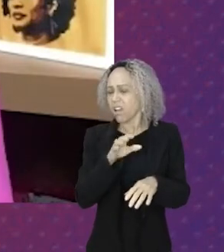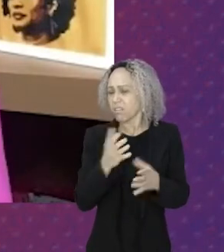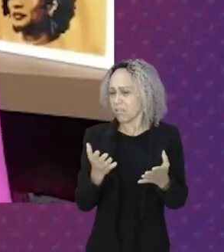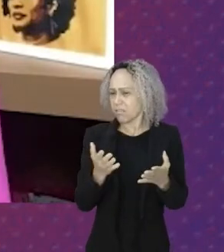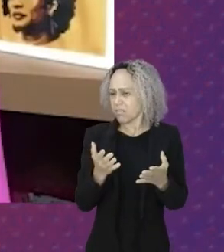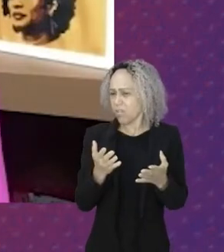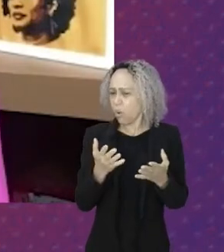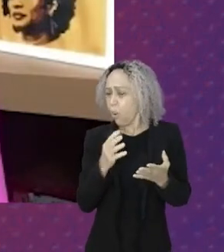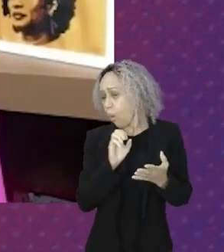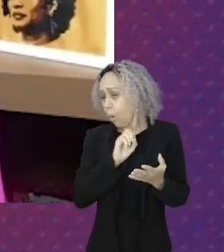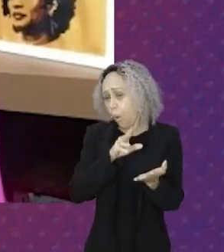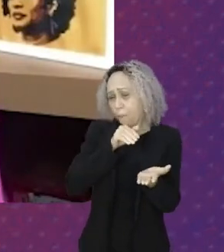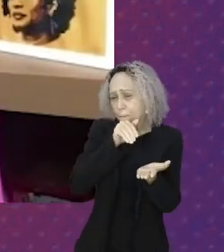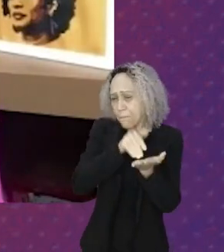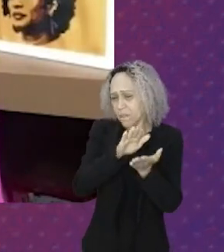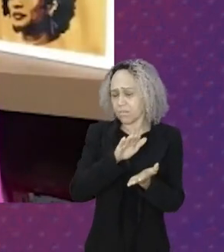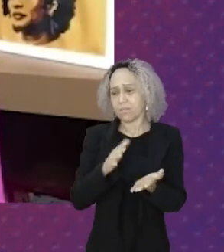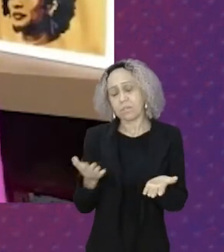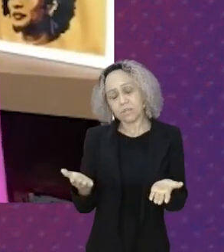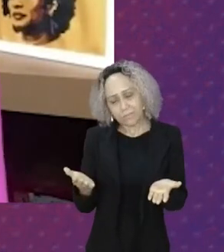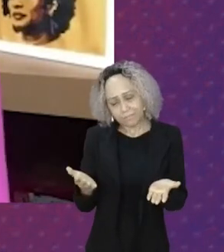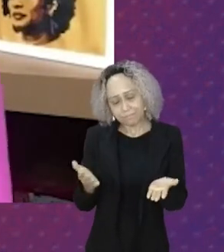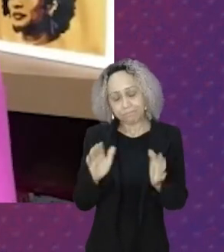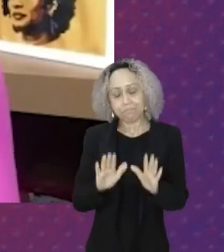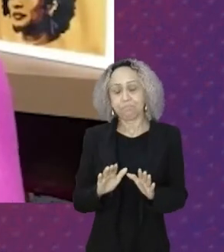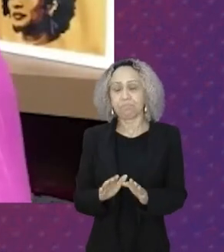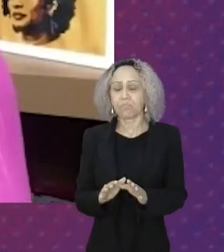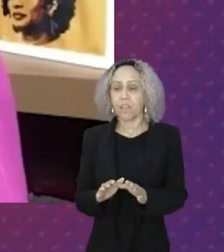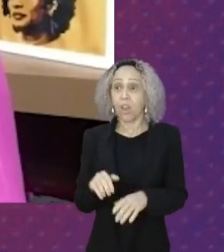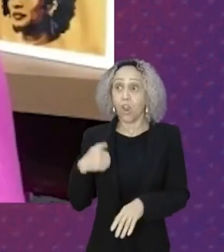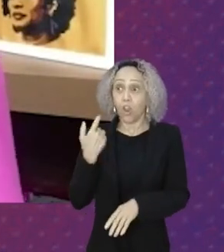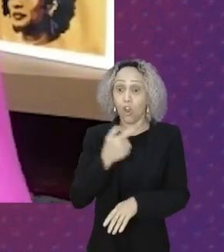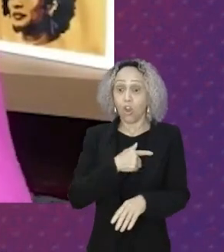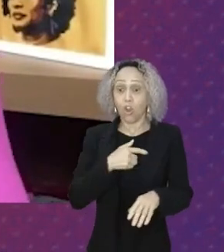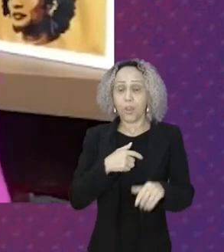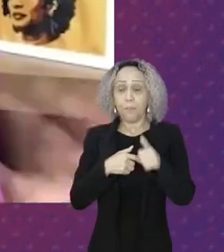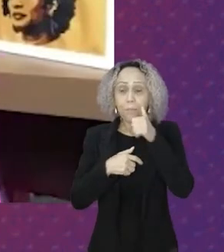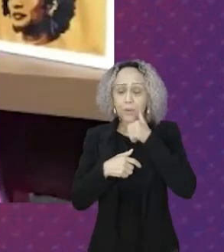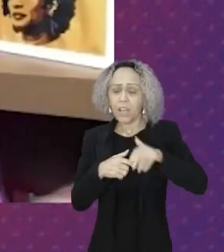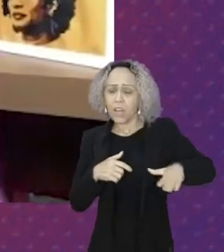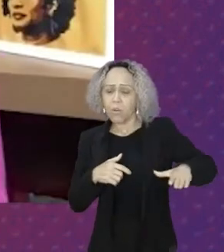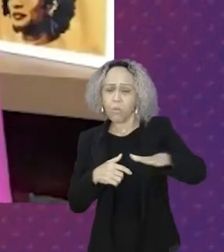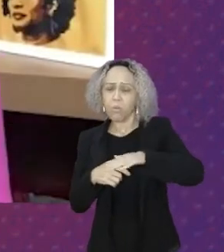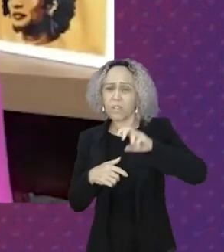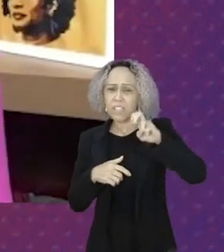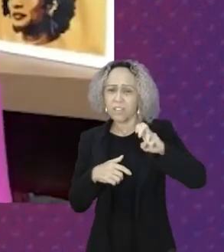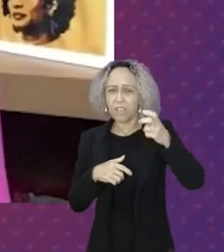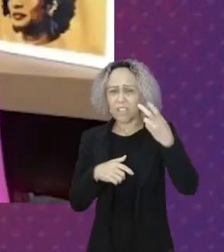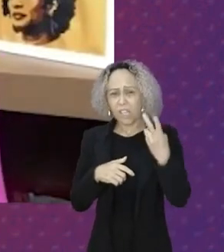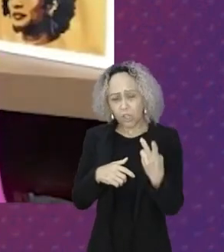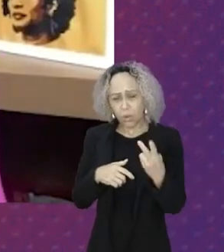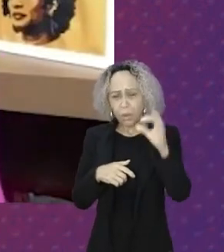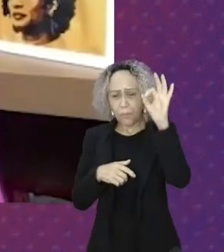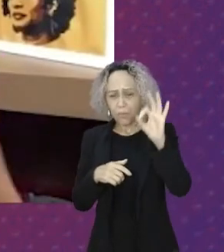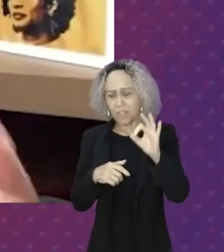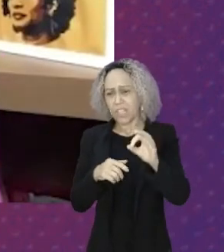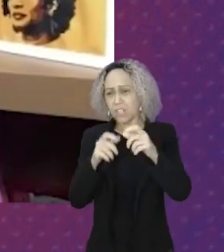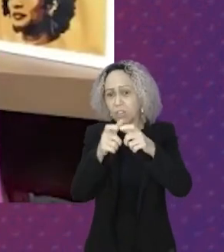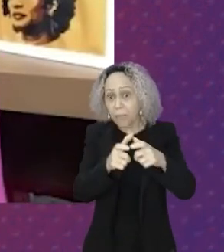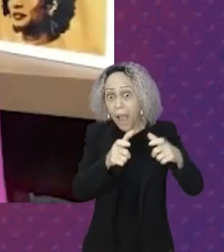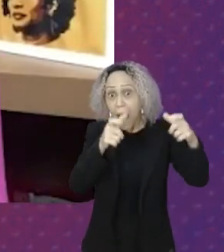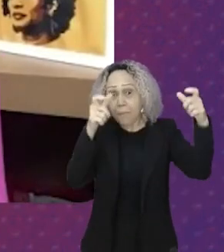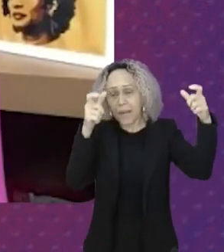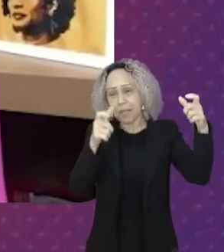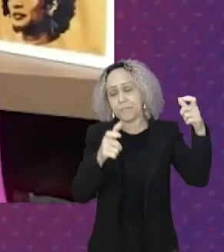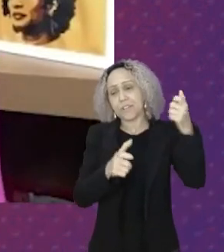apesar de sermos a maioria da população brasileira, né, 52%, a maioria das mulheres ainda tem